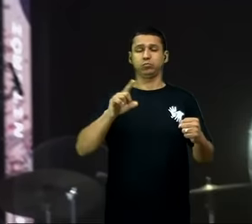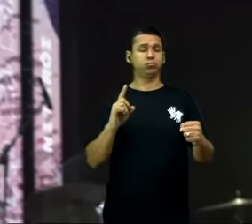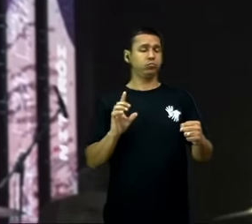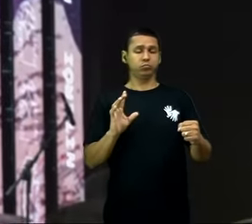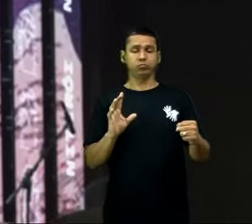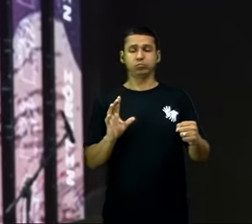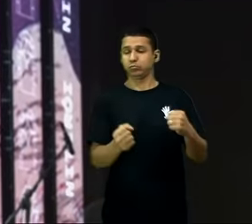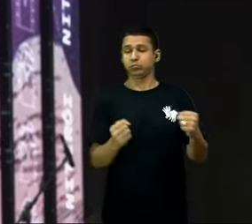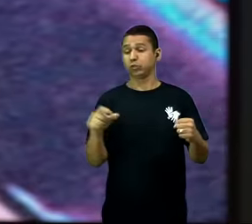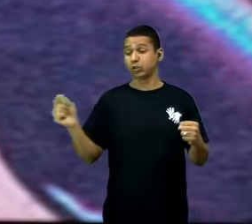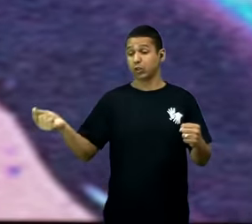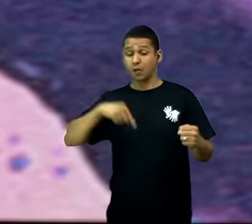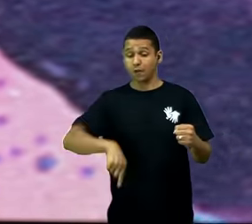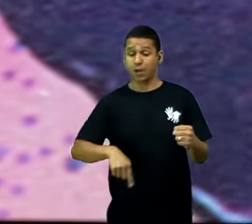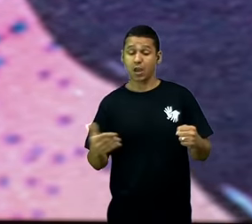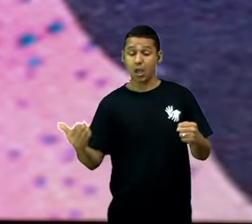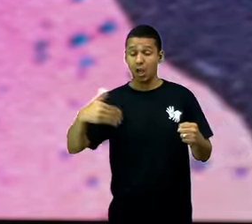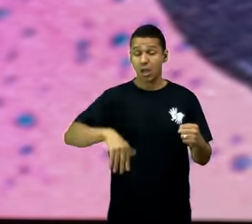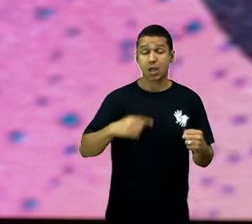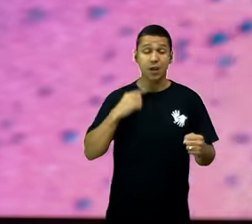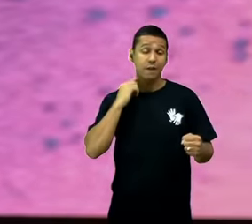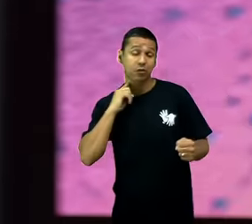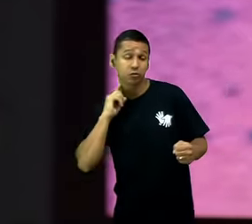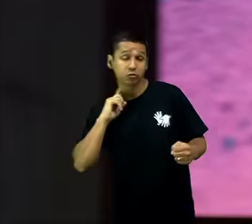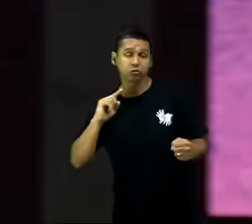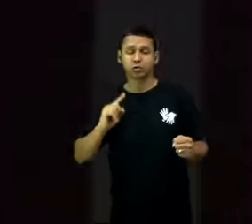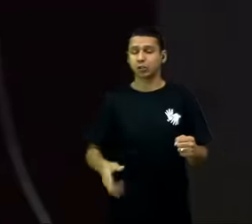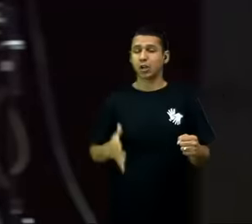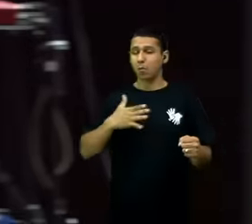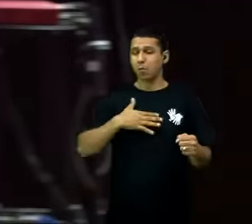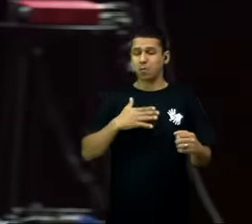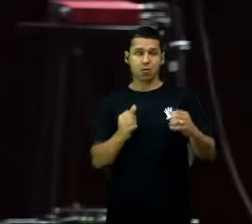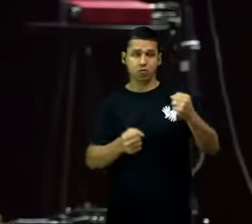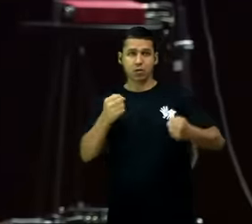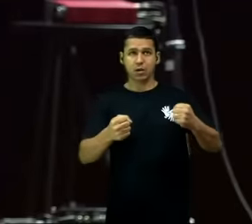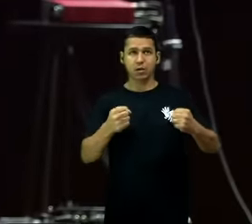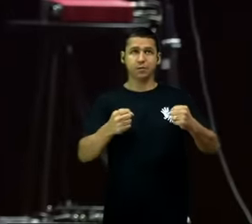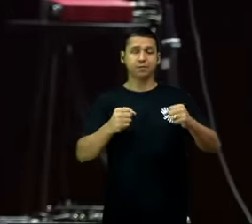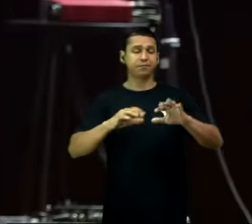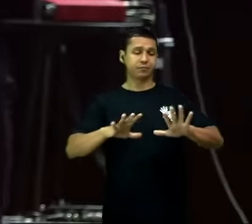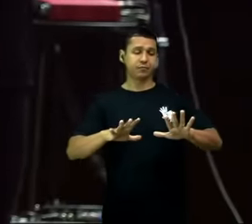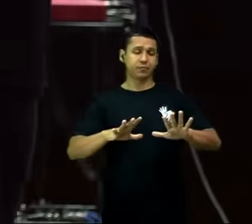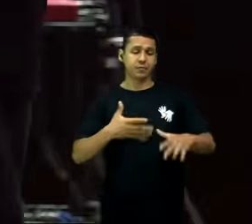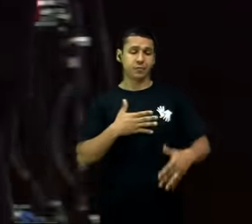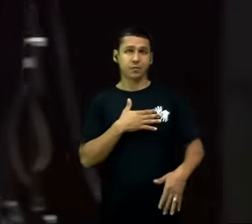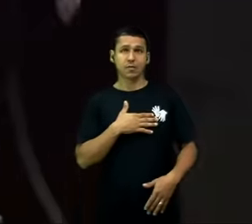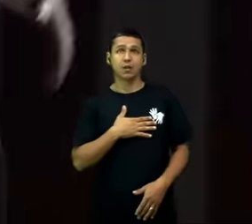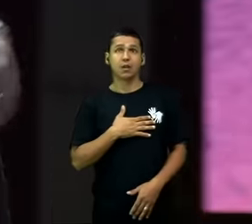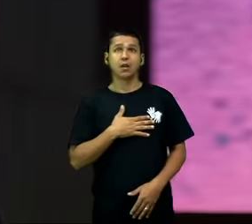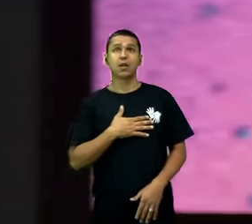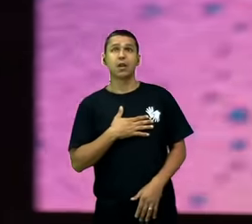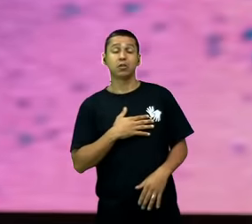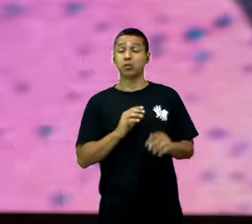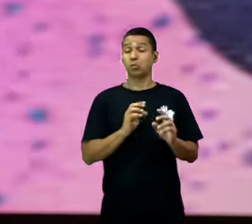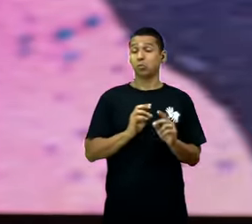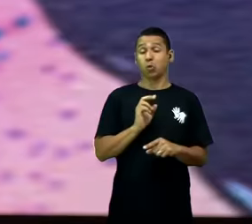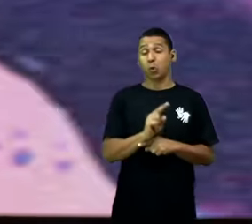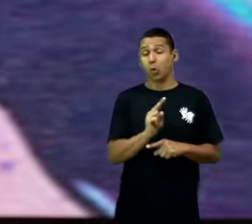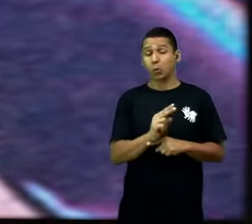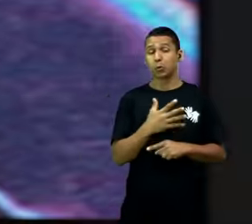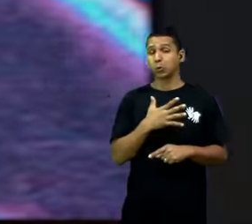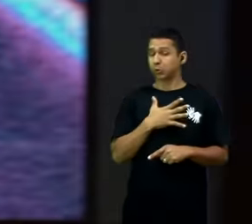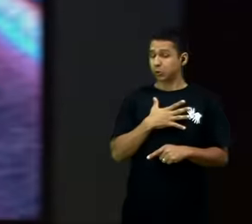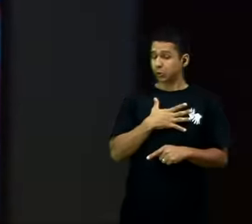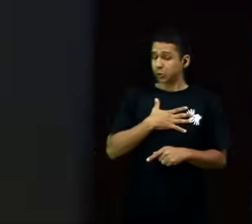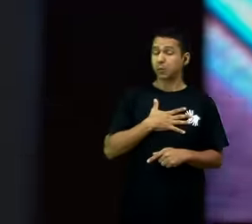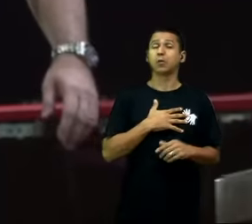Sabe o que é isso? Colocou o carro no coração. Não, pastor, o nome disso é zelo. Que zelo, ô Satanás, sai